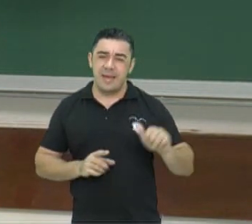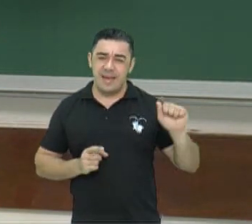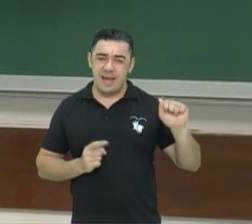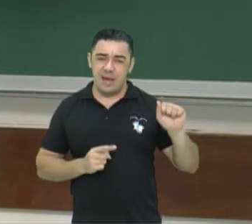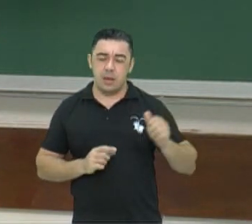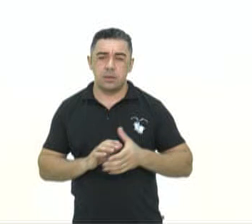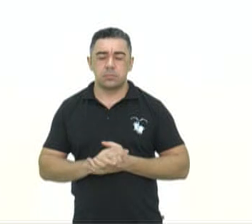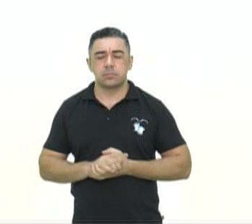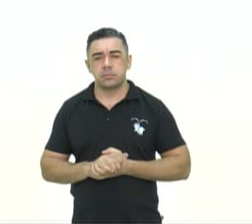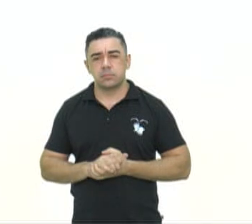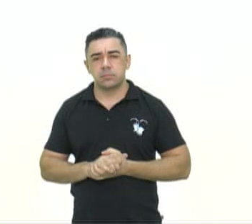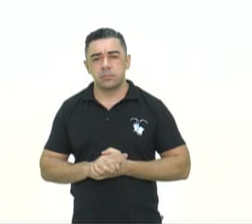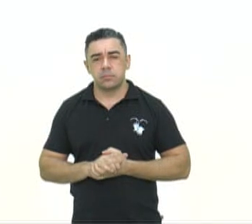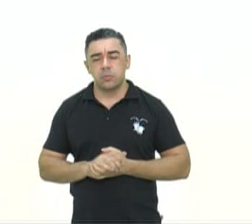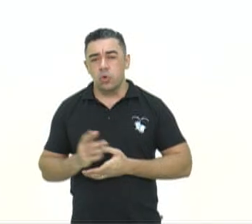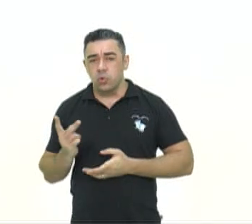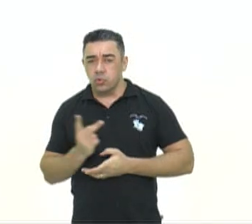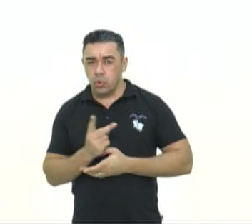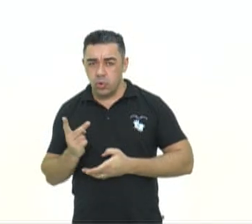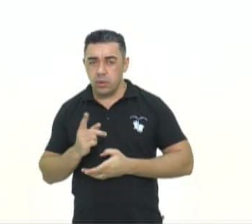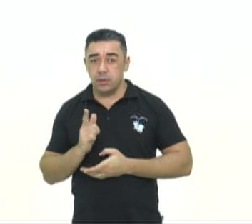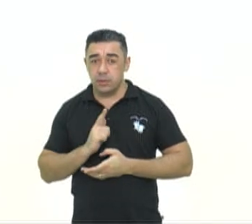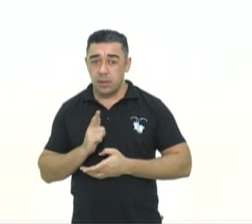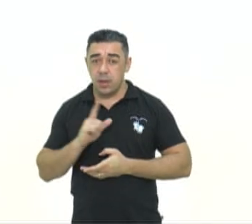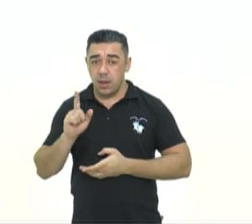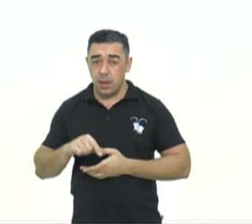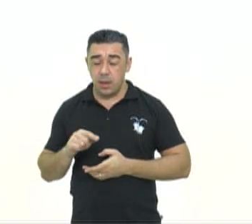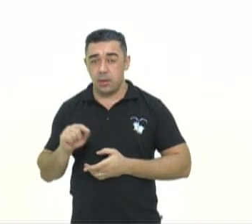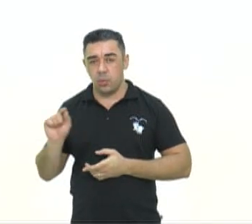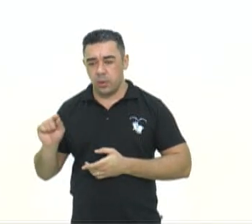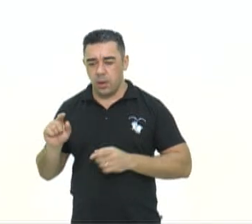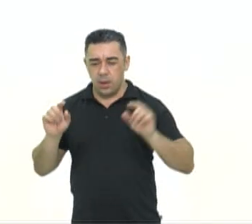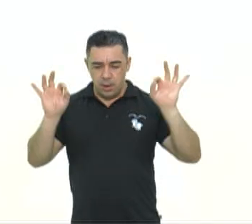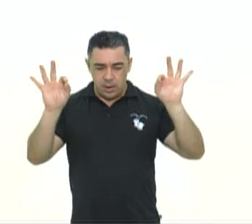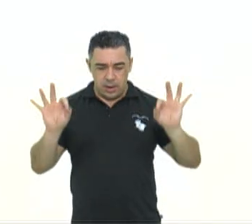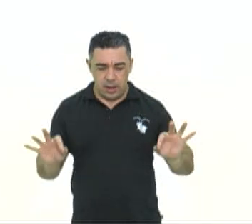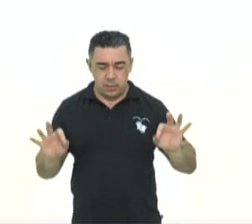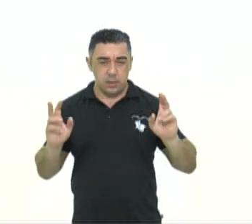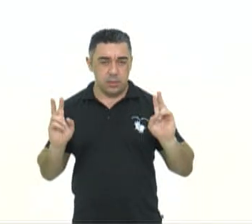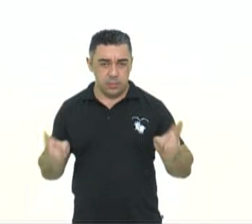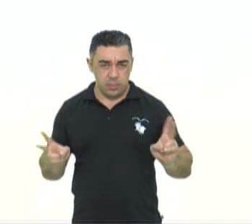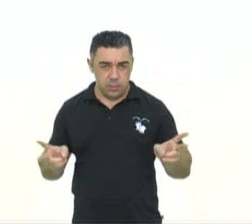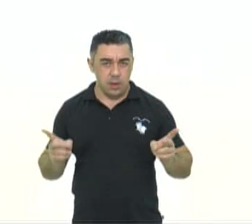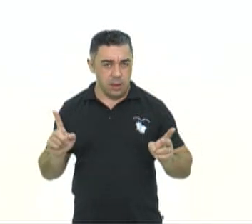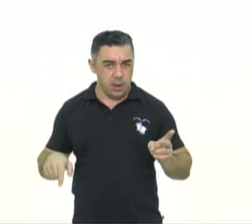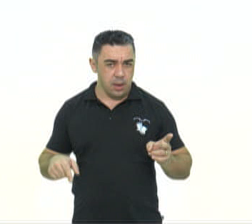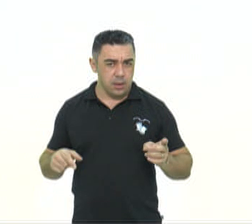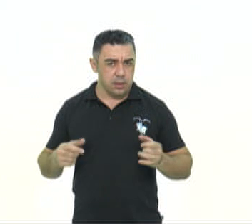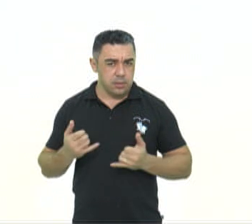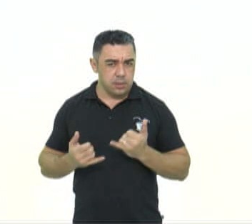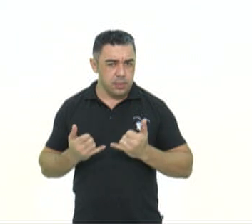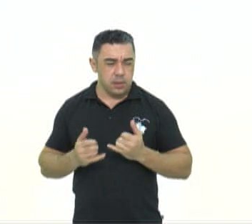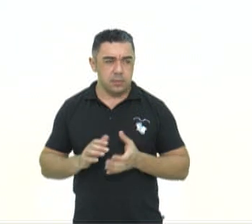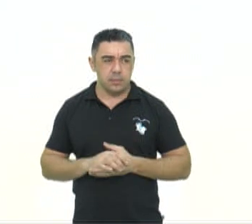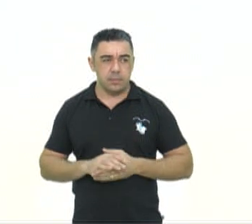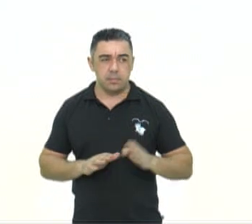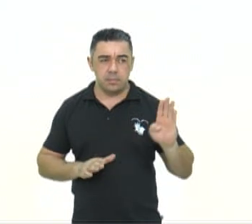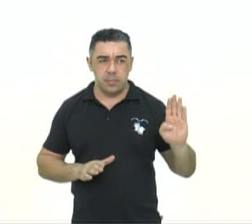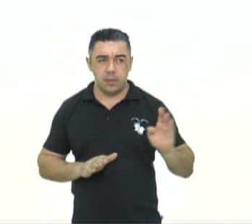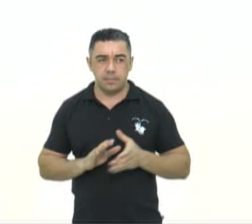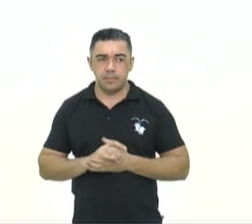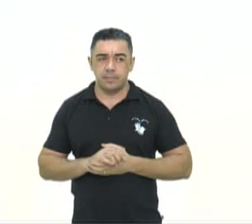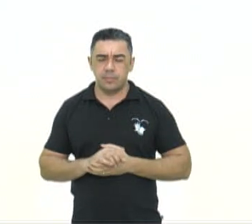A. Dois polígonos que possuem lados com medidas iguais são semelhantes? Letra